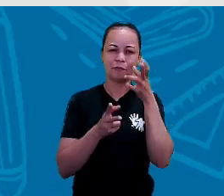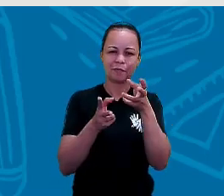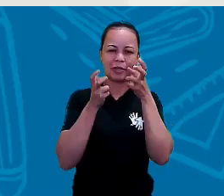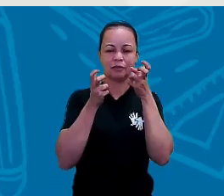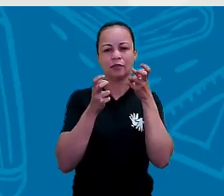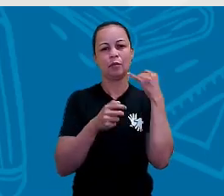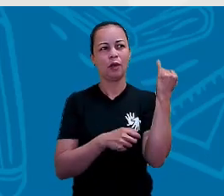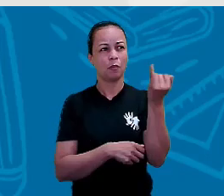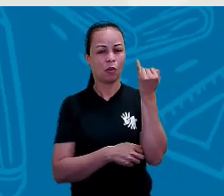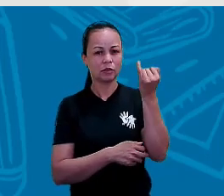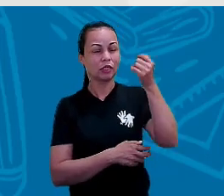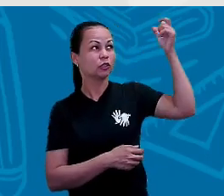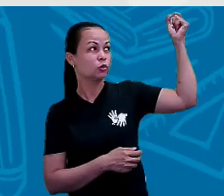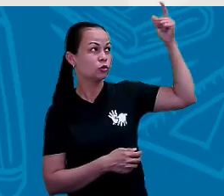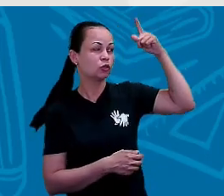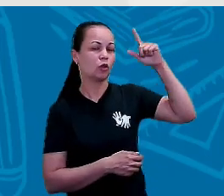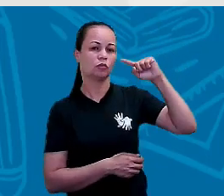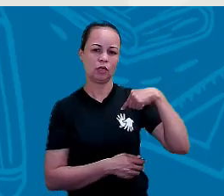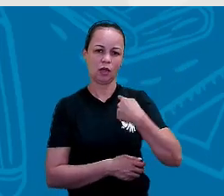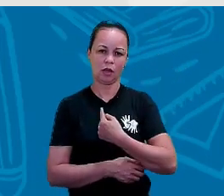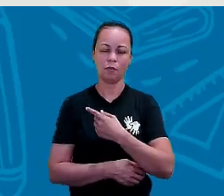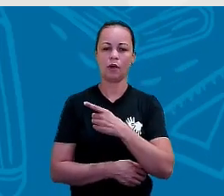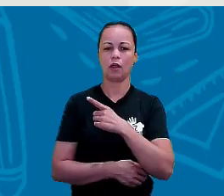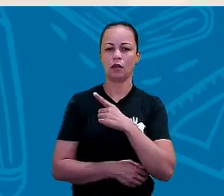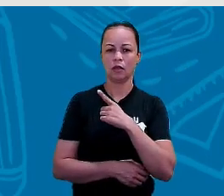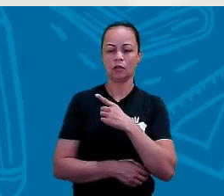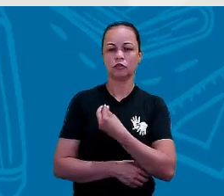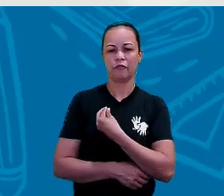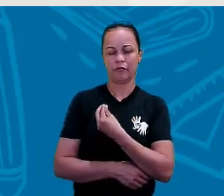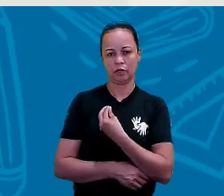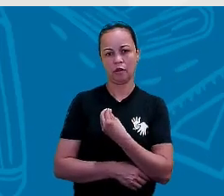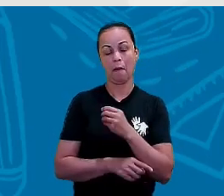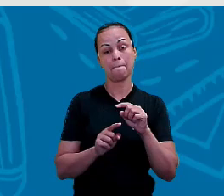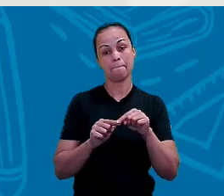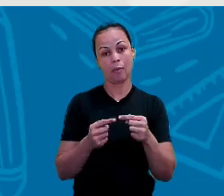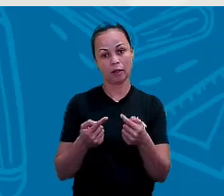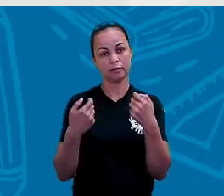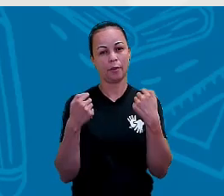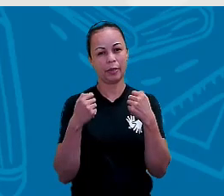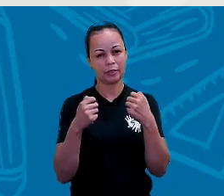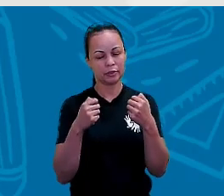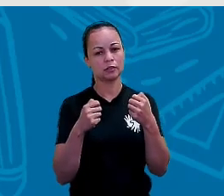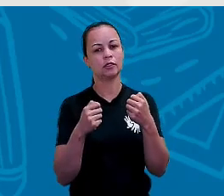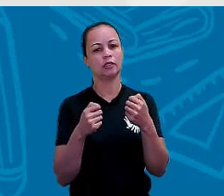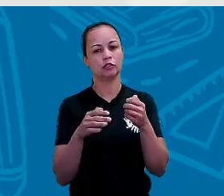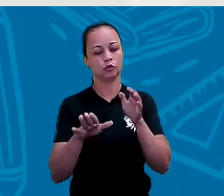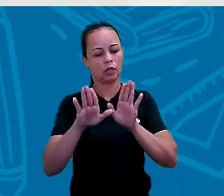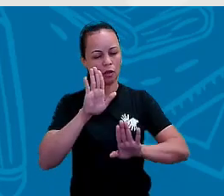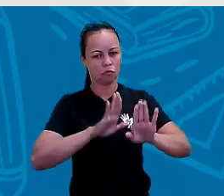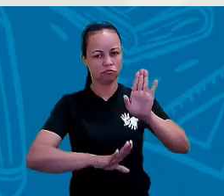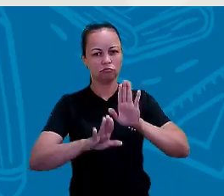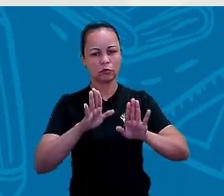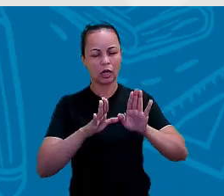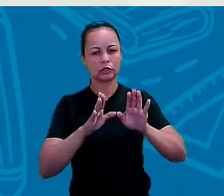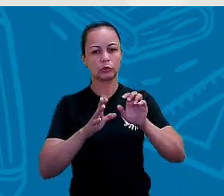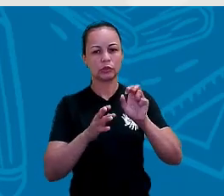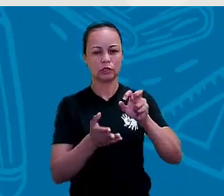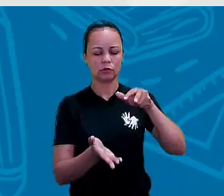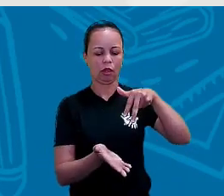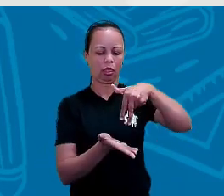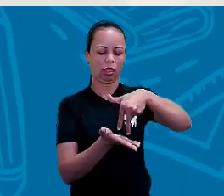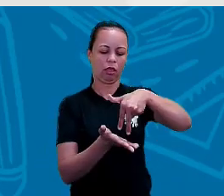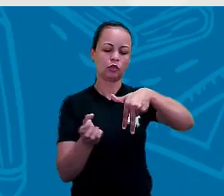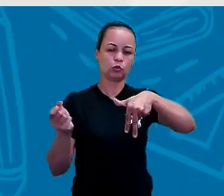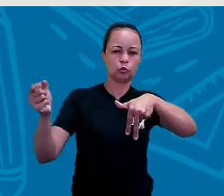que o sol possui para a nossa vida, no entanto, que a gente também perceba, que se a gente se expor ao sol